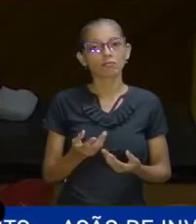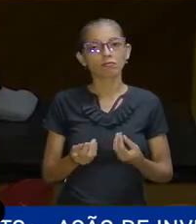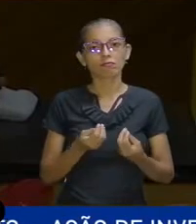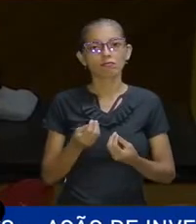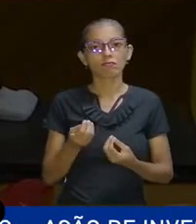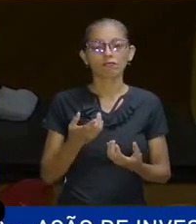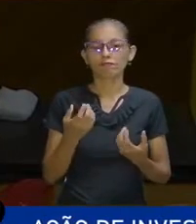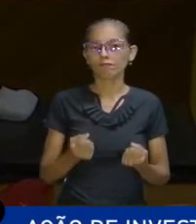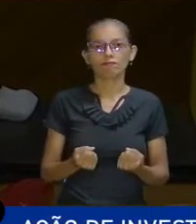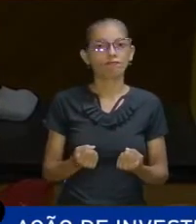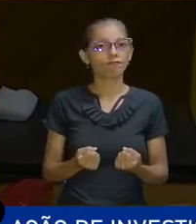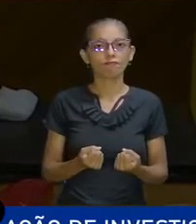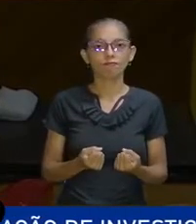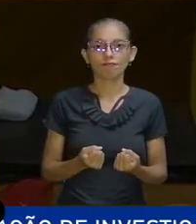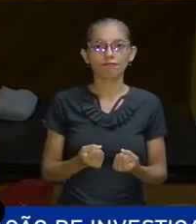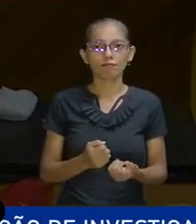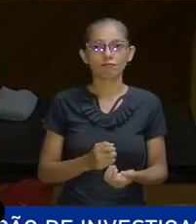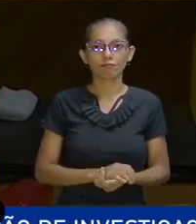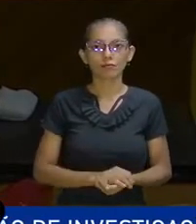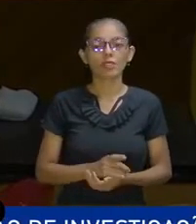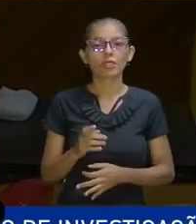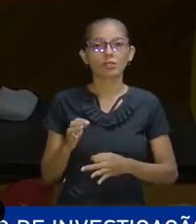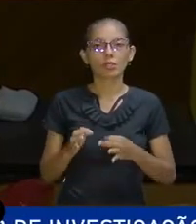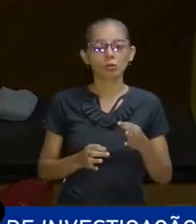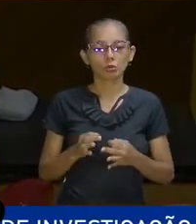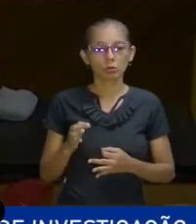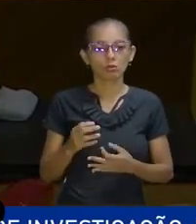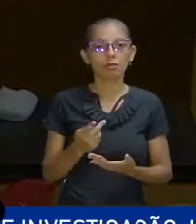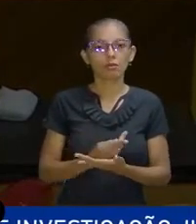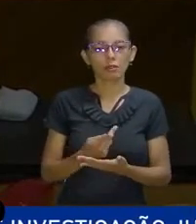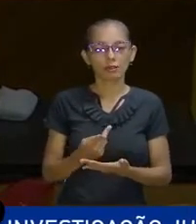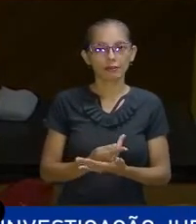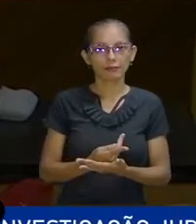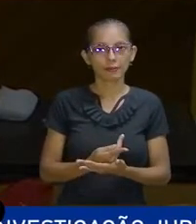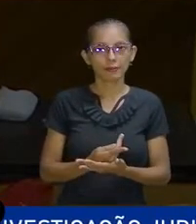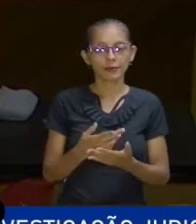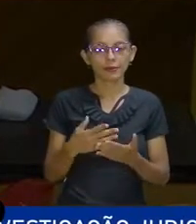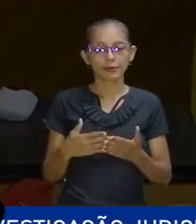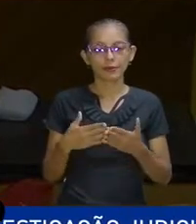no mérito, julgou